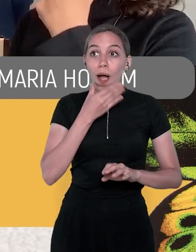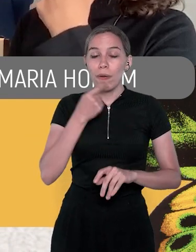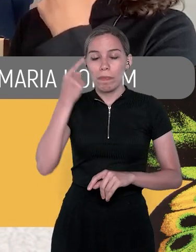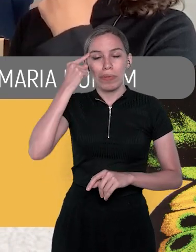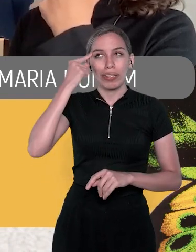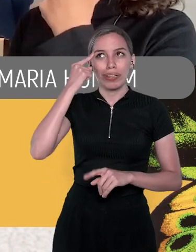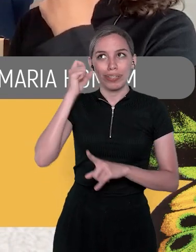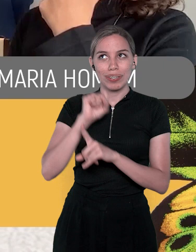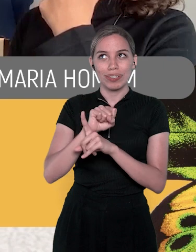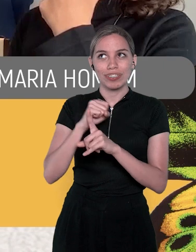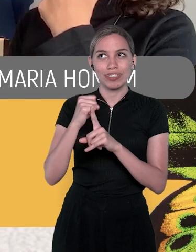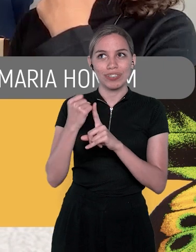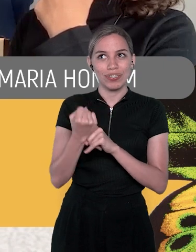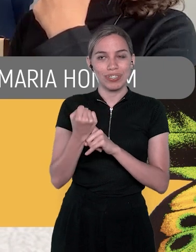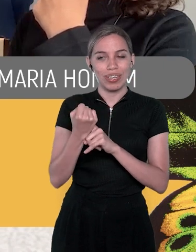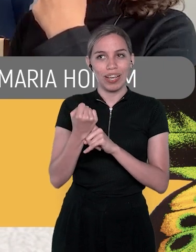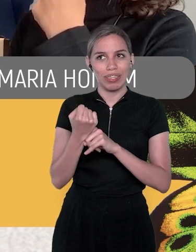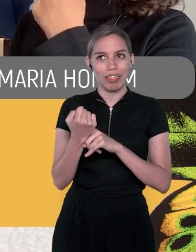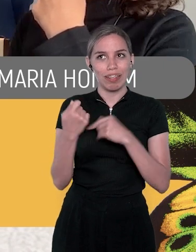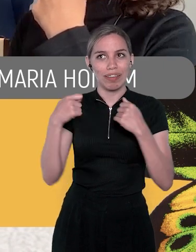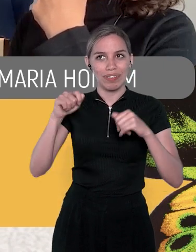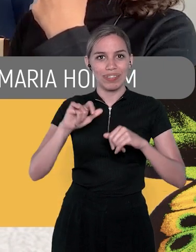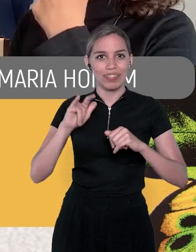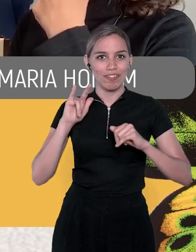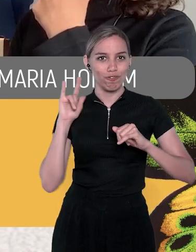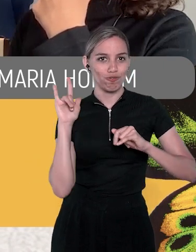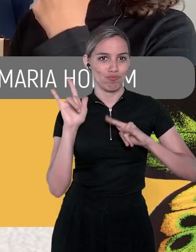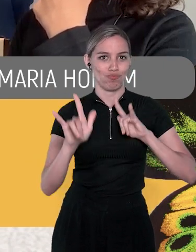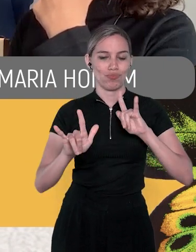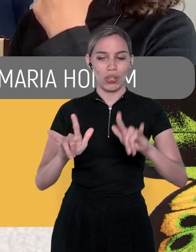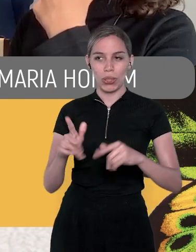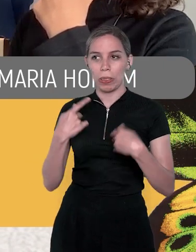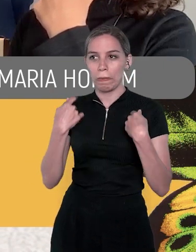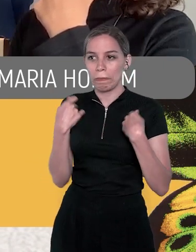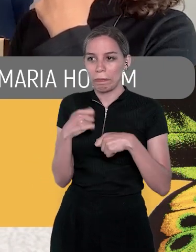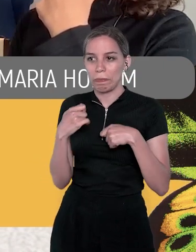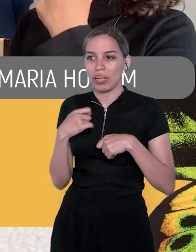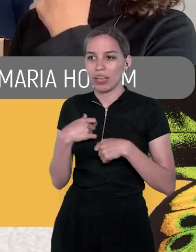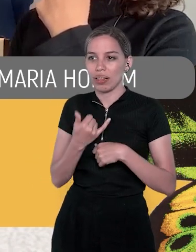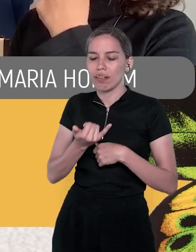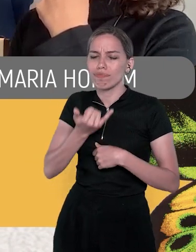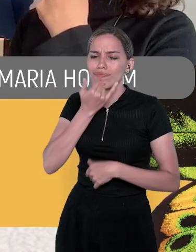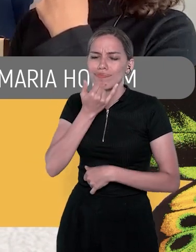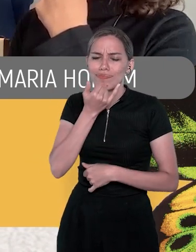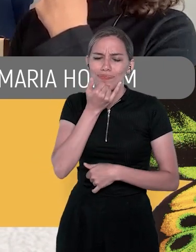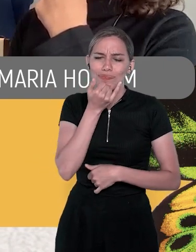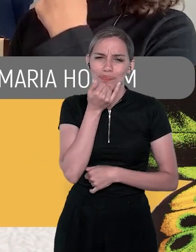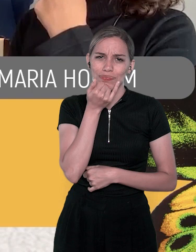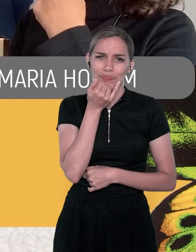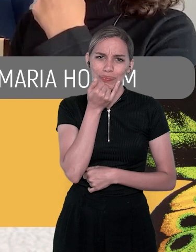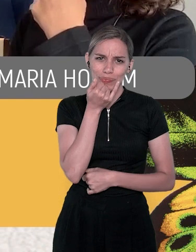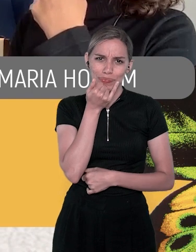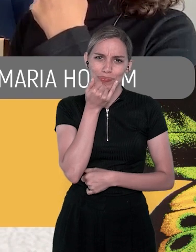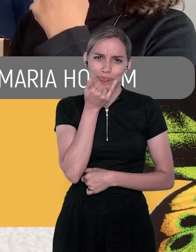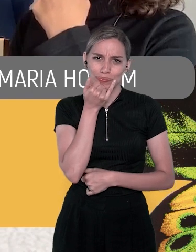uma sociedade baseada no amor entre nós, né? E eu tenho que perdoar o meu agressor.